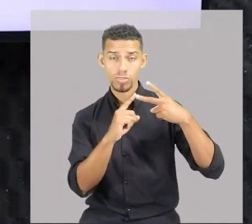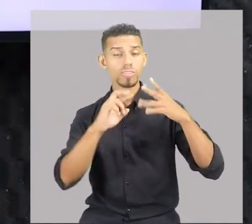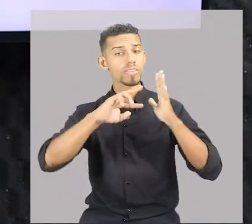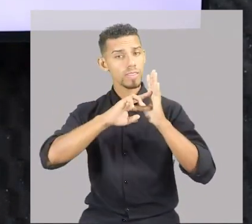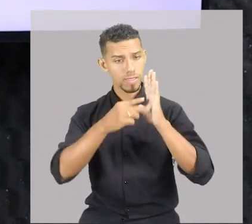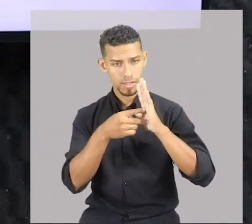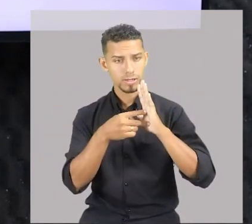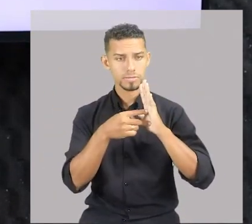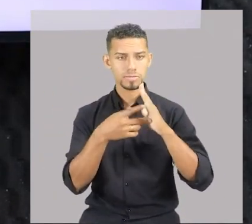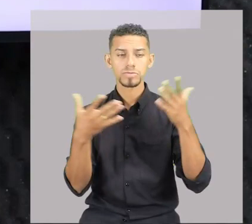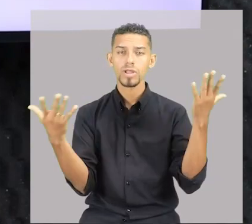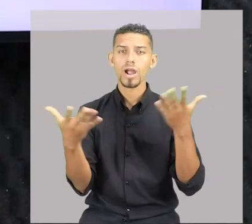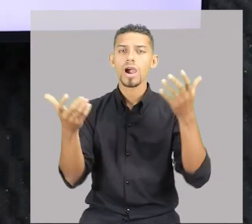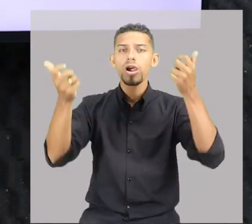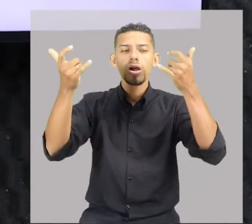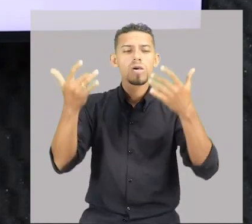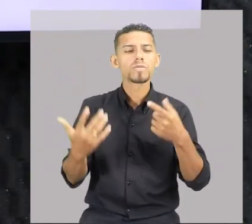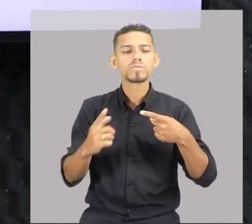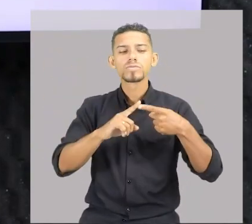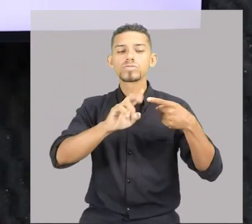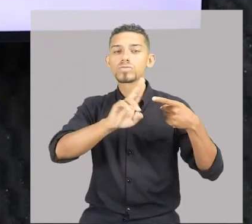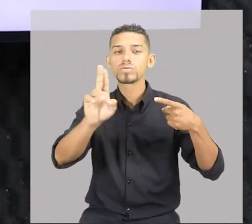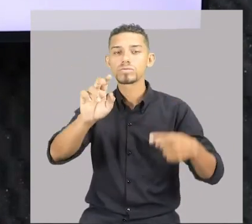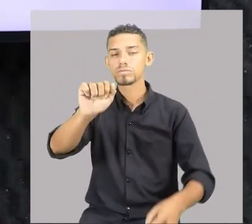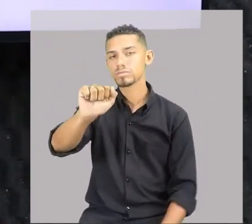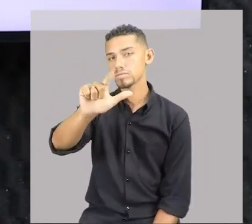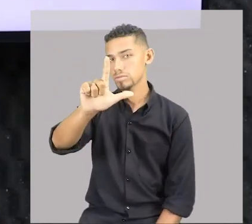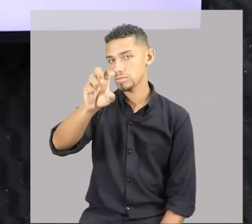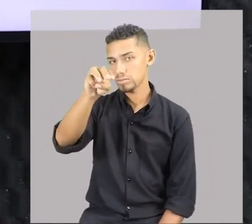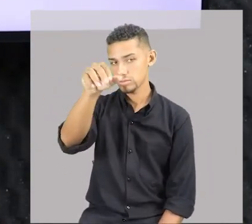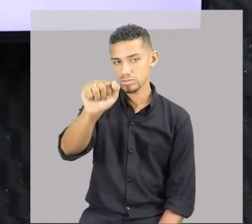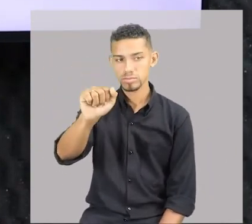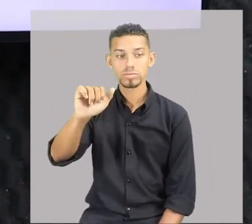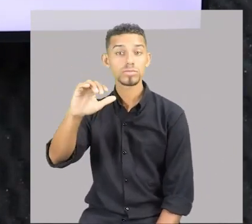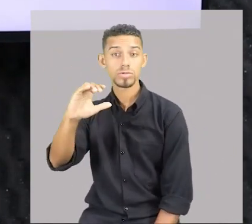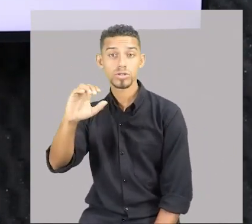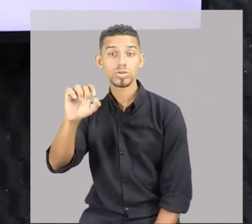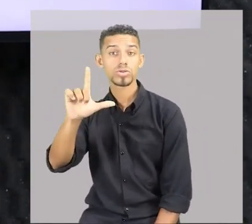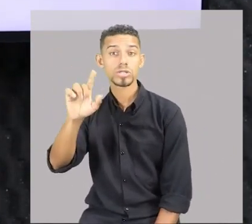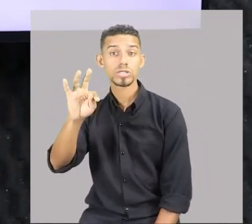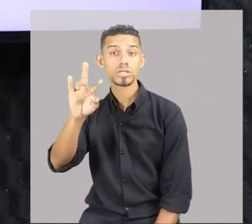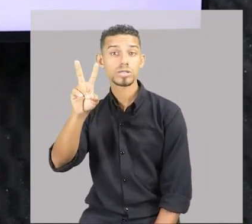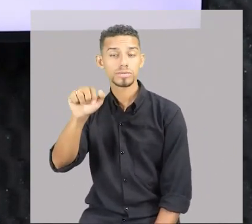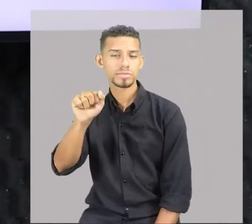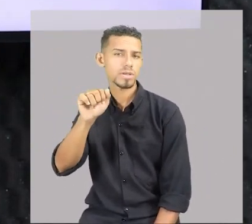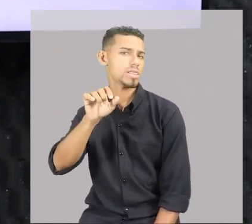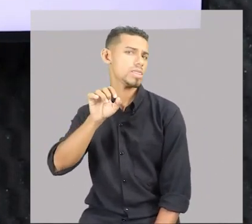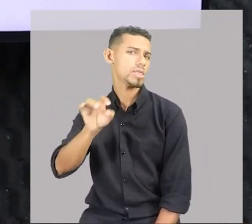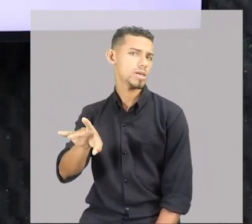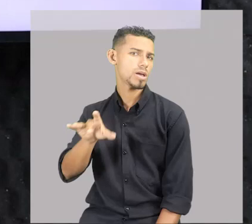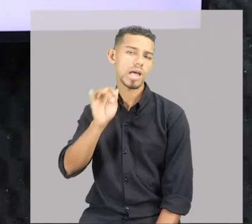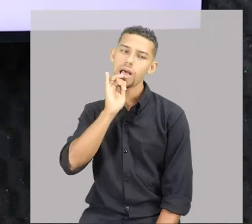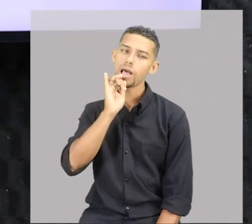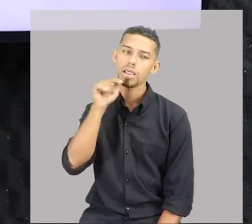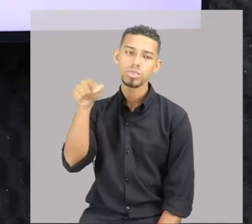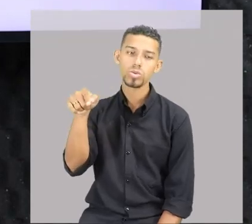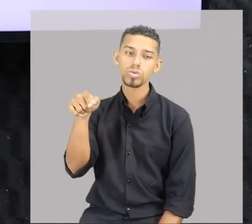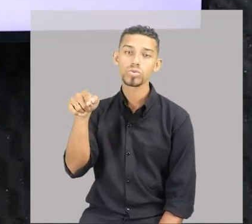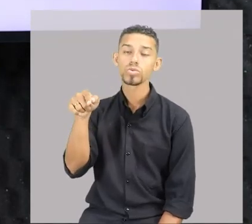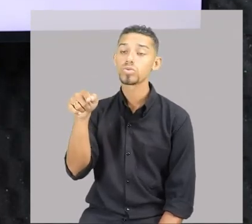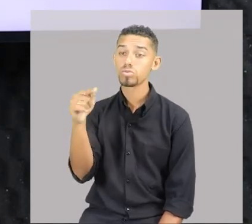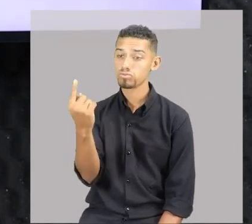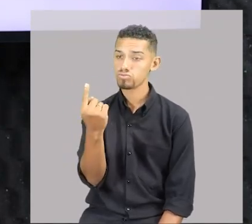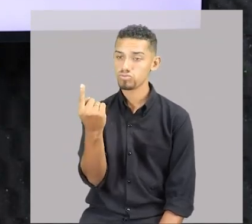de cultura alma coletiva. Então já não é mais a referência do indivíduo, mas a referência do